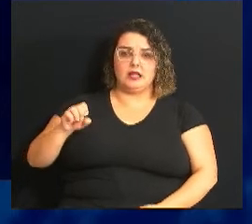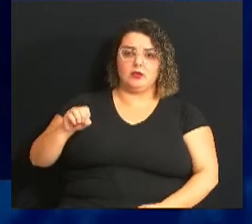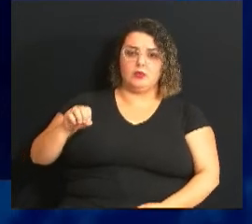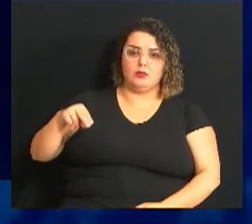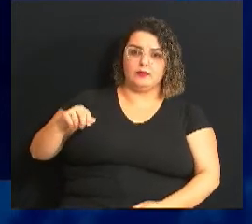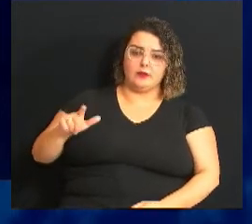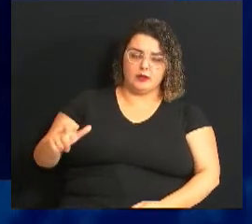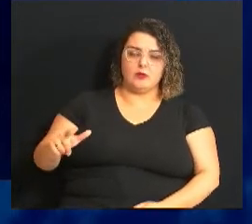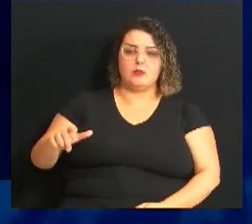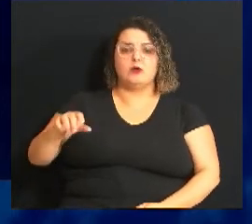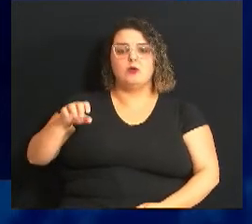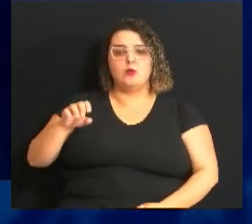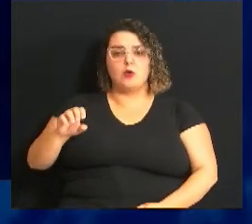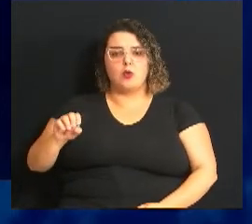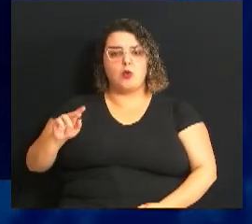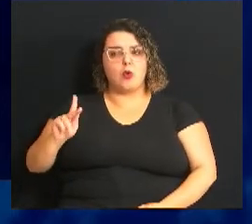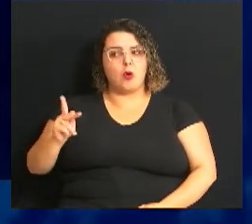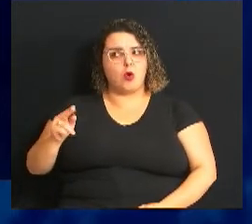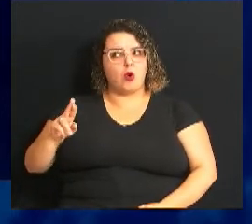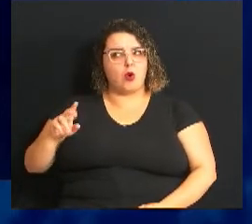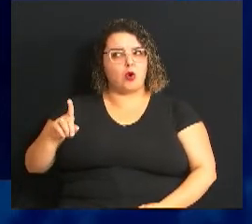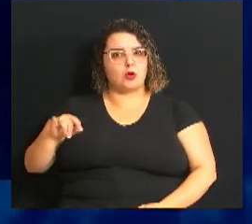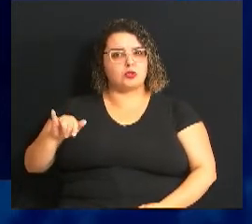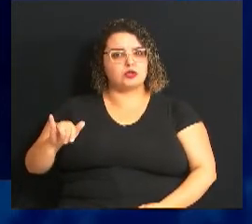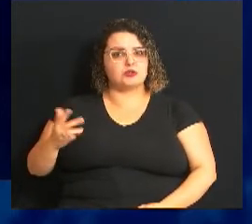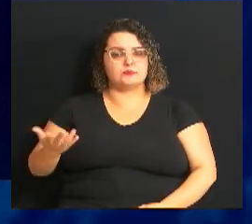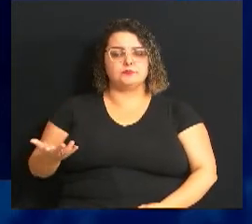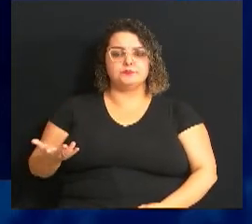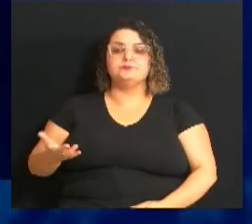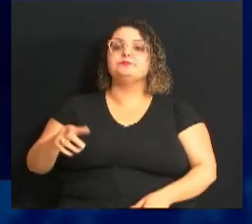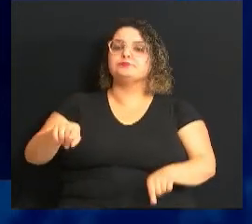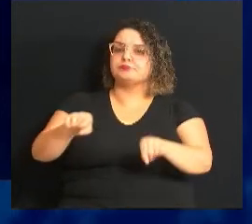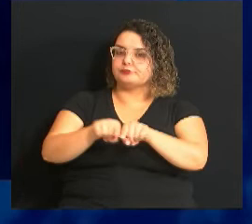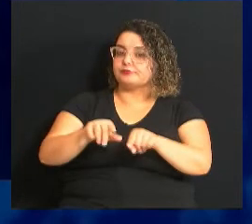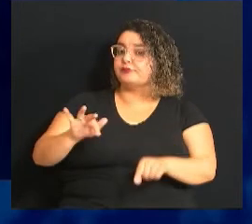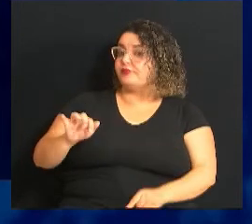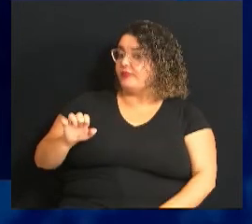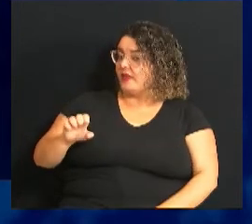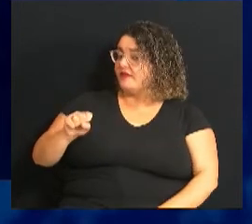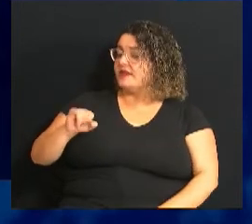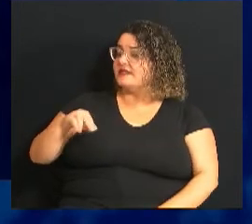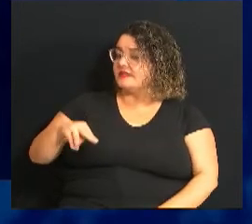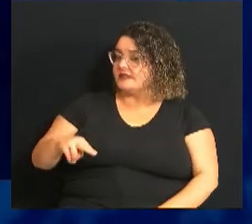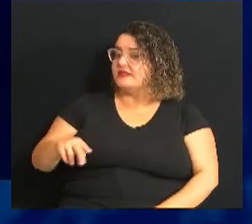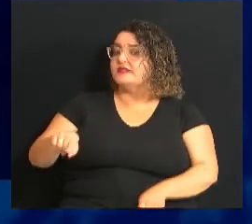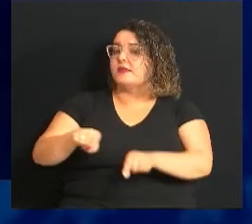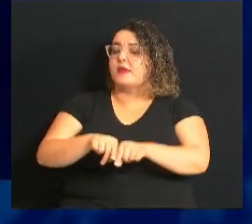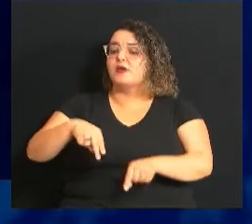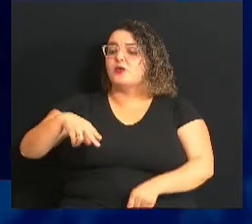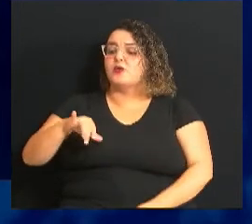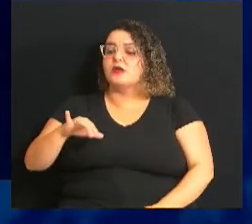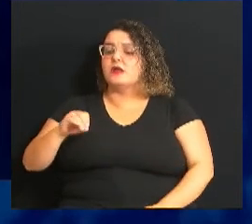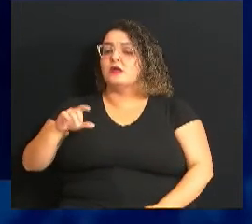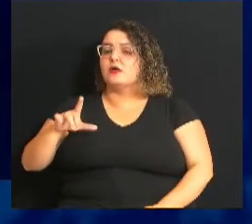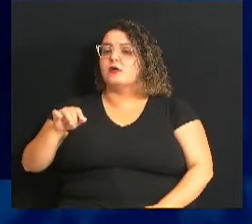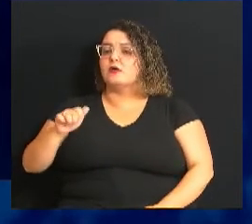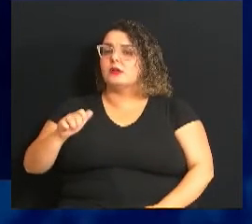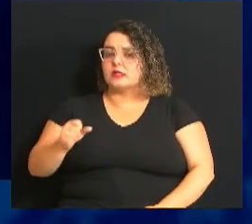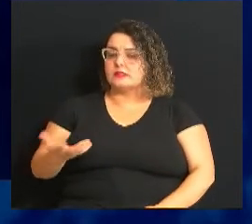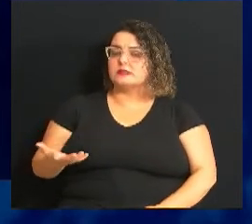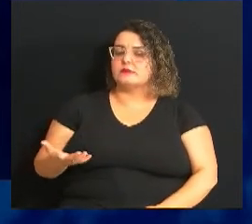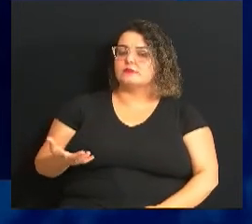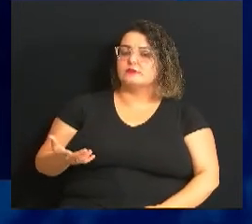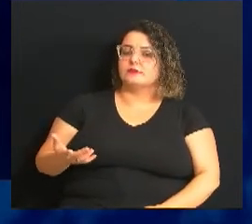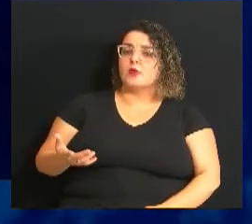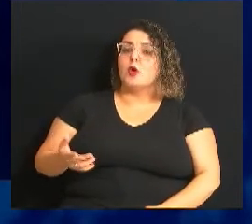Meia Elvis, que estreou muito bem na última rodada ao lado do Fecim. E o Nicolas no comando do ataque. O